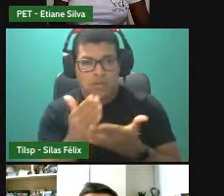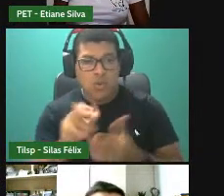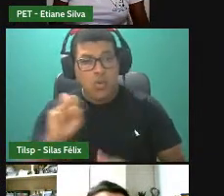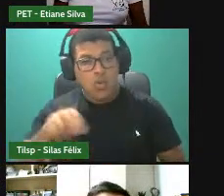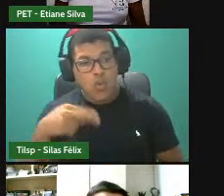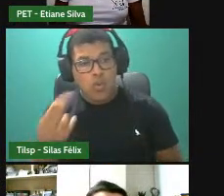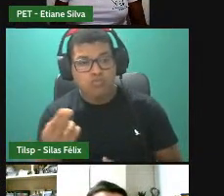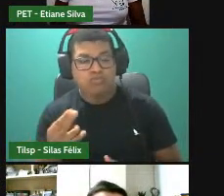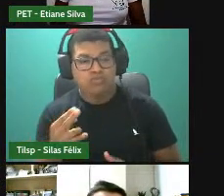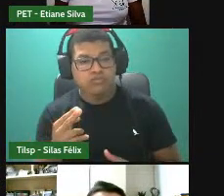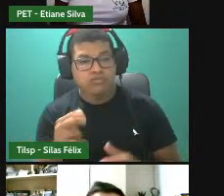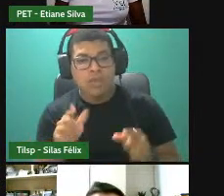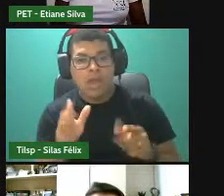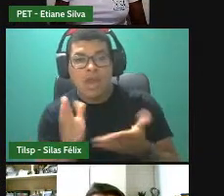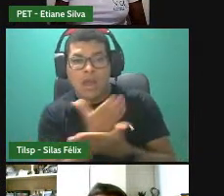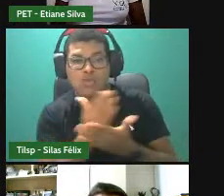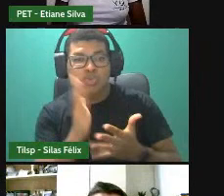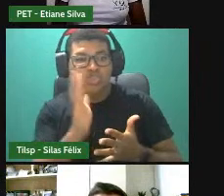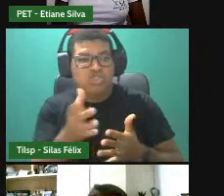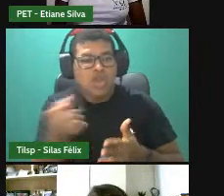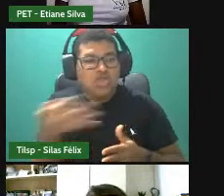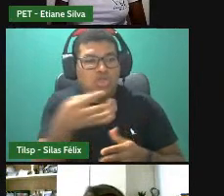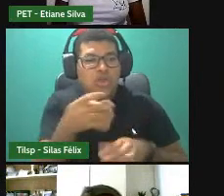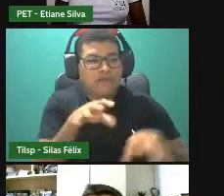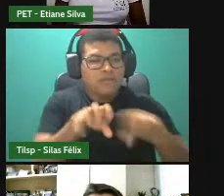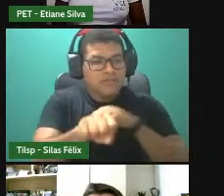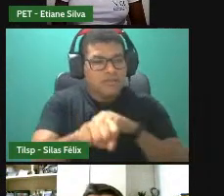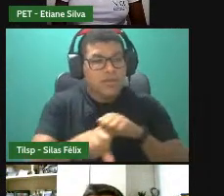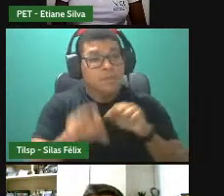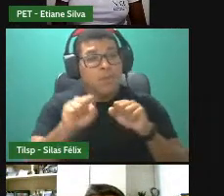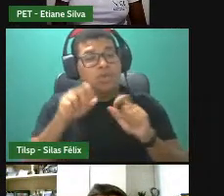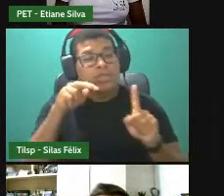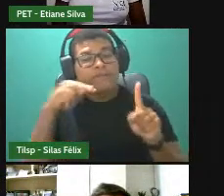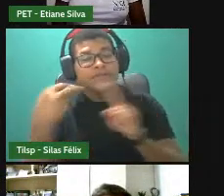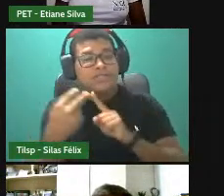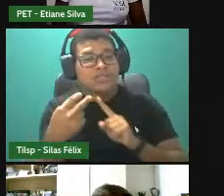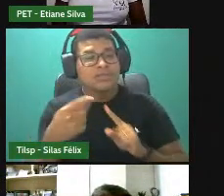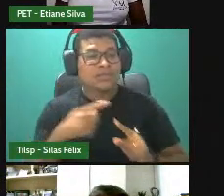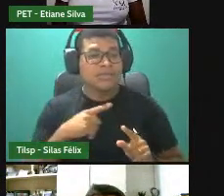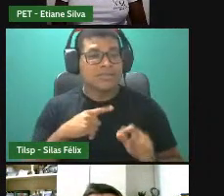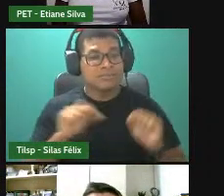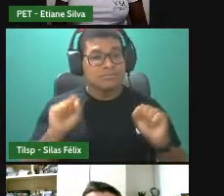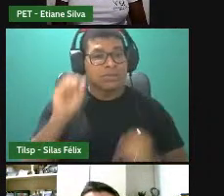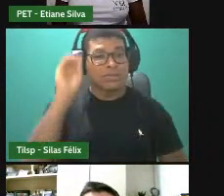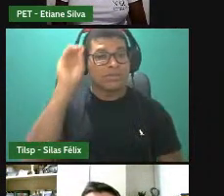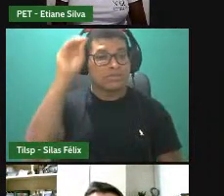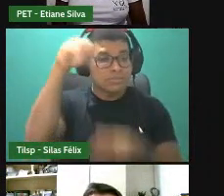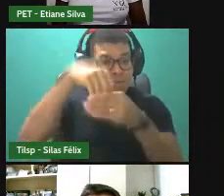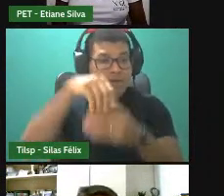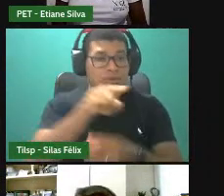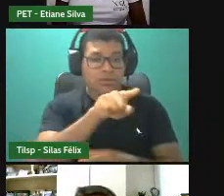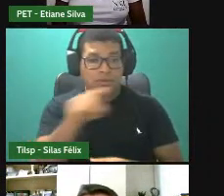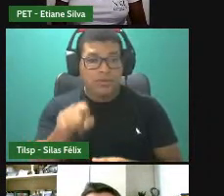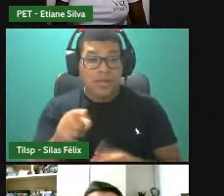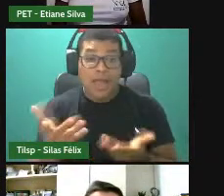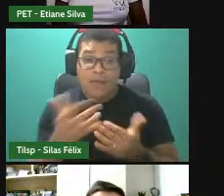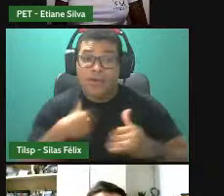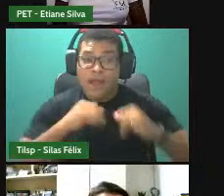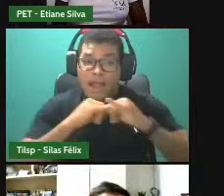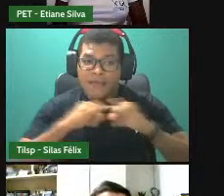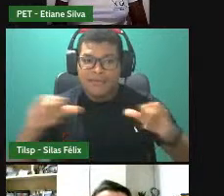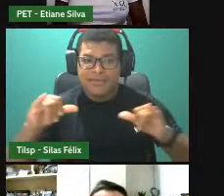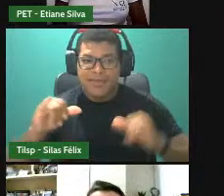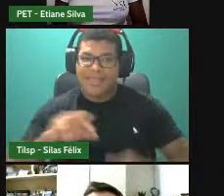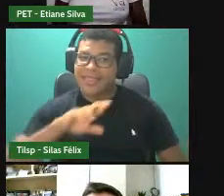até recém-concluído, recém-formado, e às vezes pode ter essa visão. Então já fica aqui o meu alerta, né? Ela não